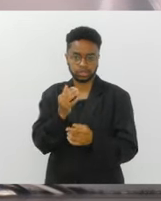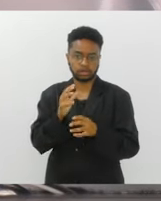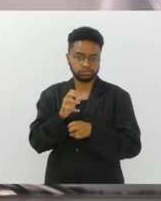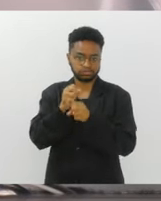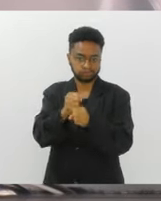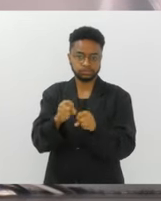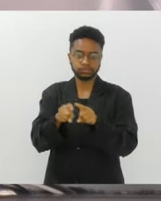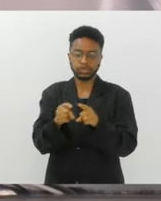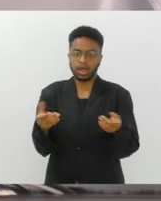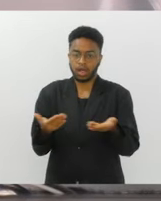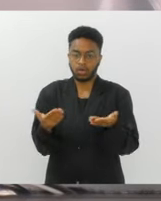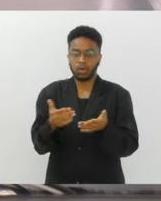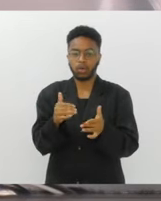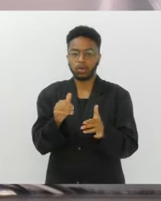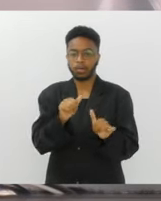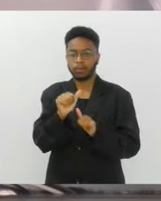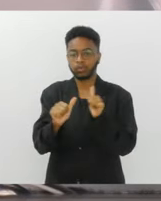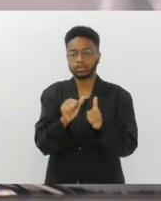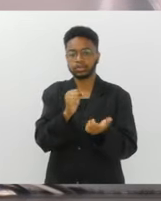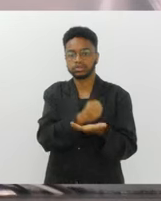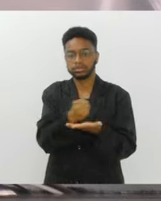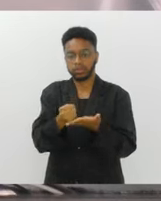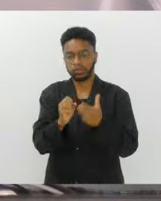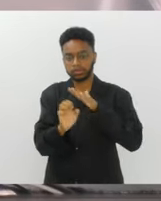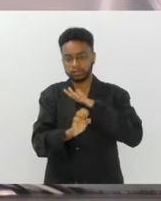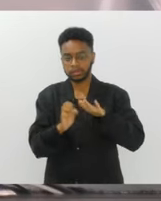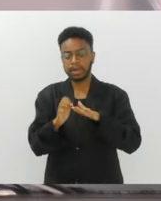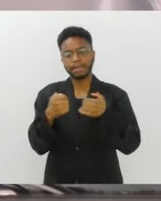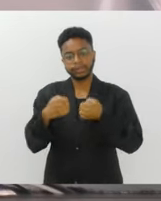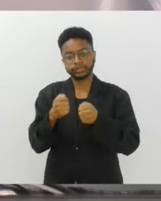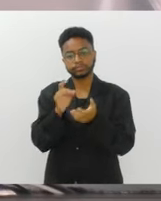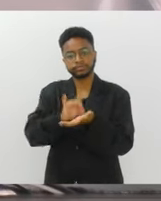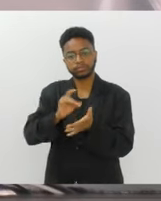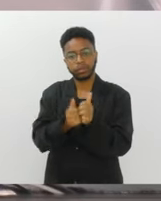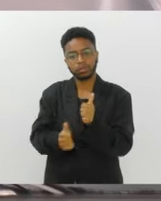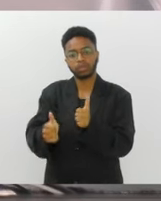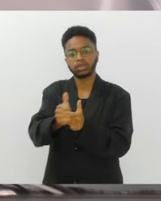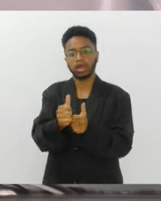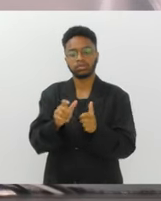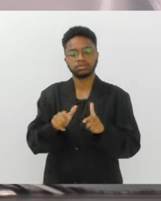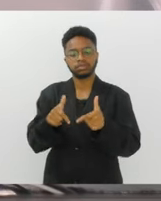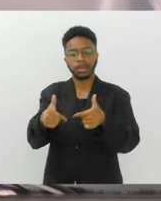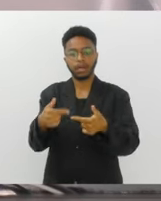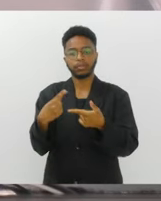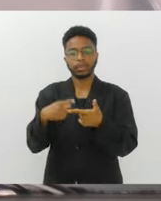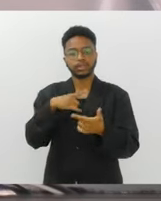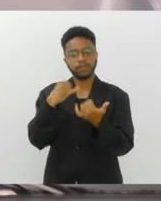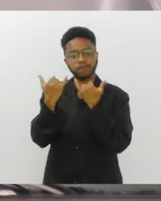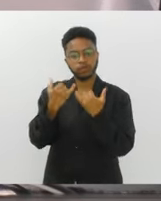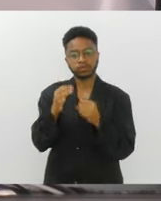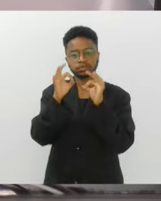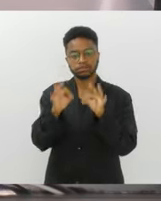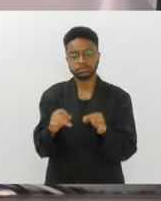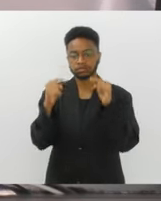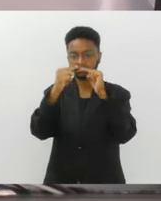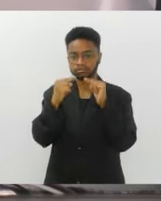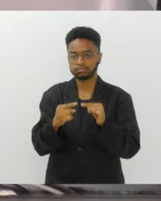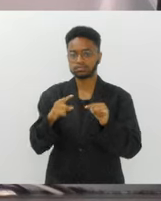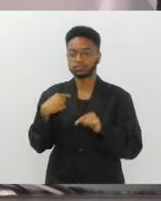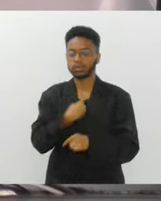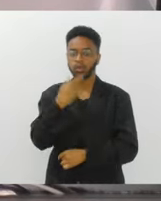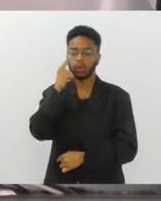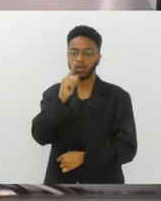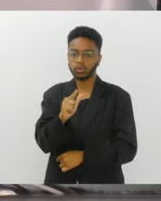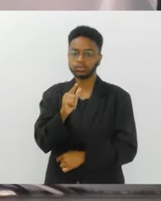de transição da concessão, ser o verdadeiro protagonista, porque é quem detém a informação necessária para que a gente possa